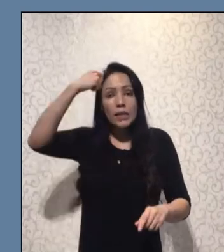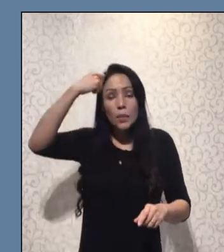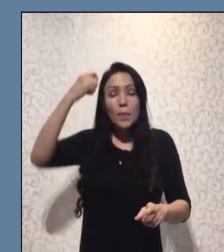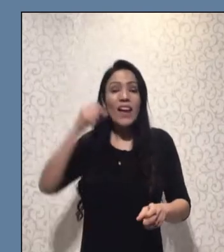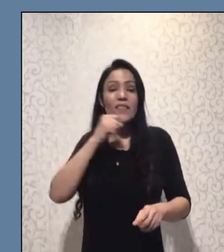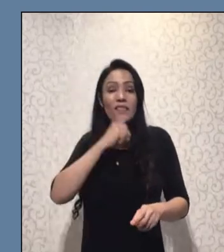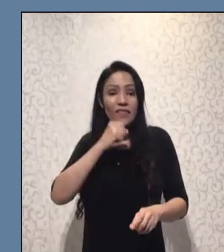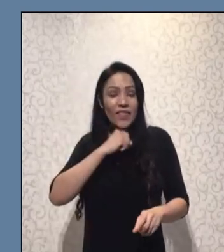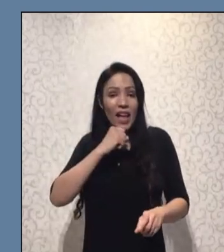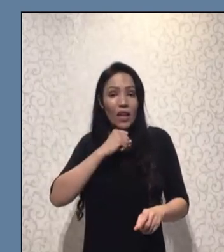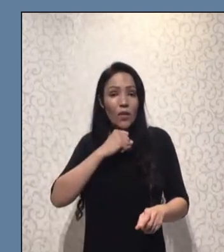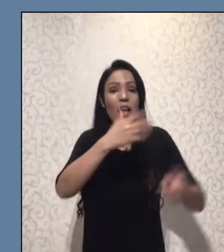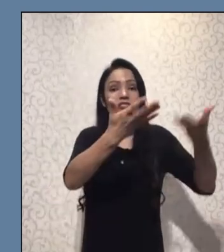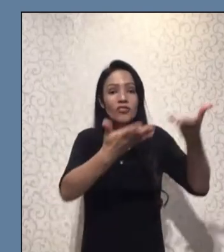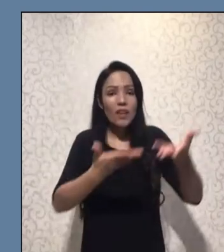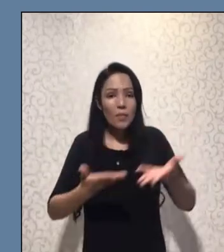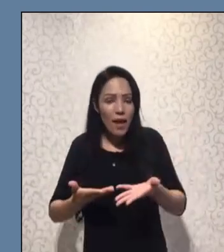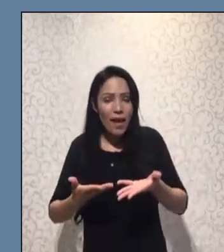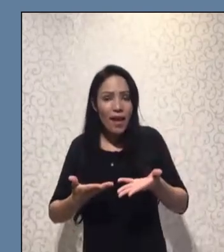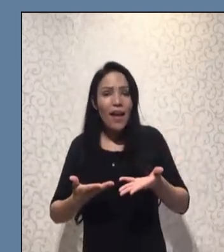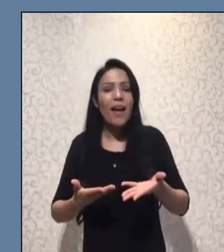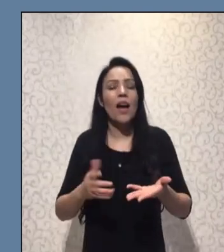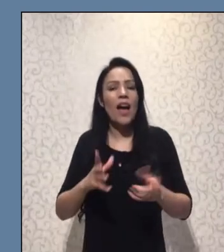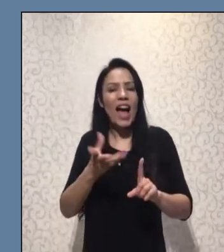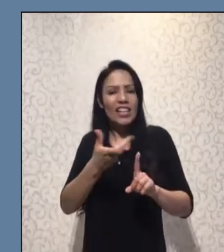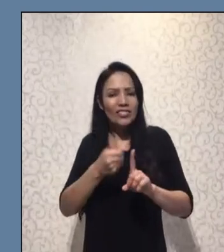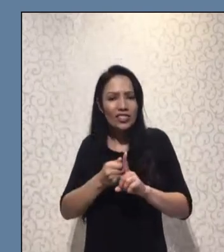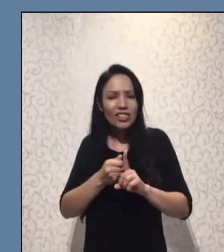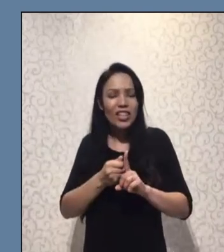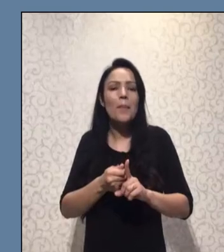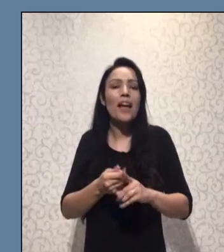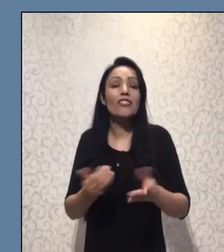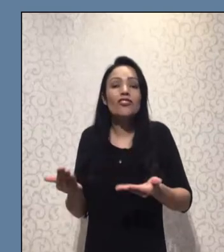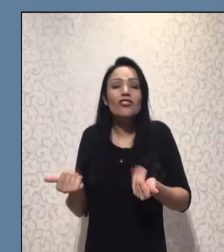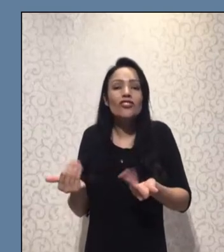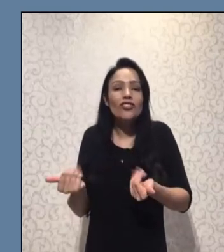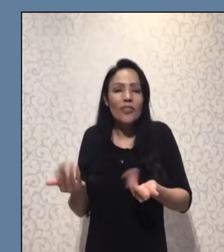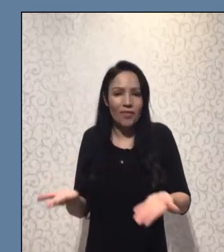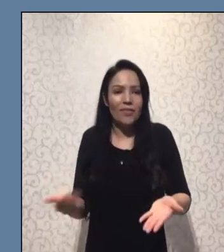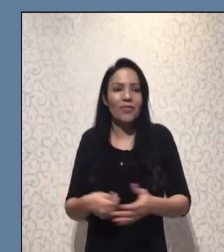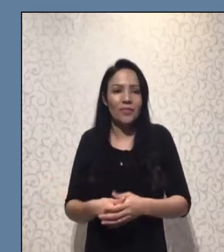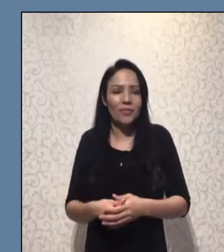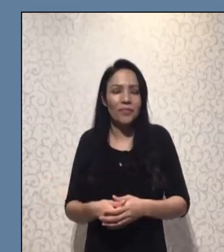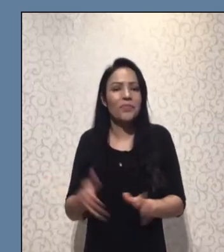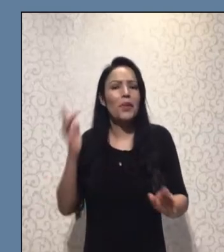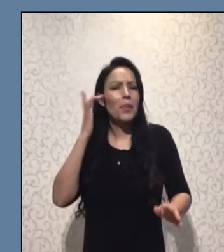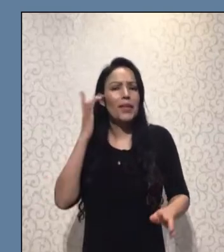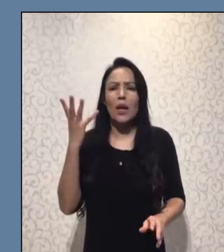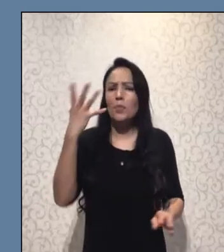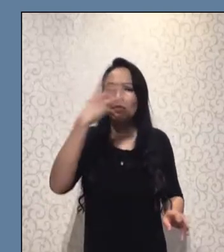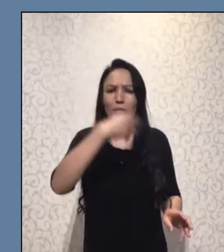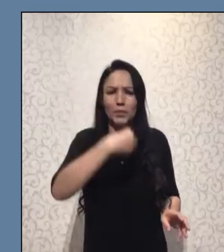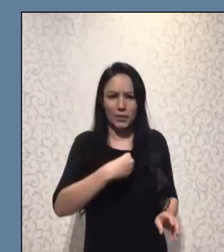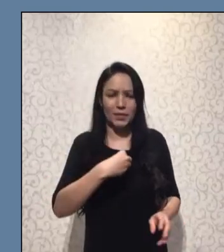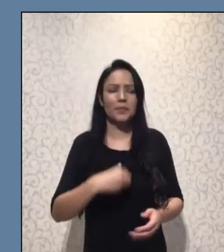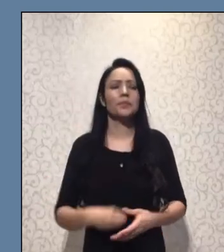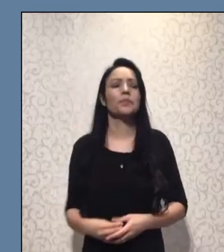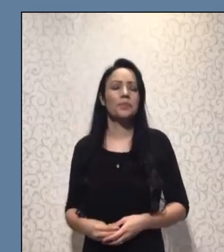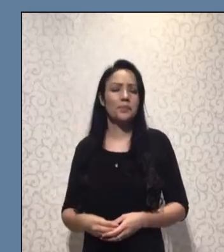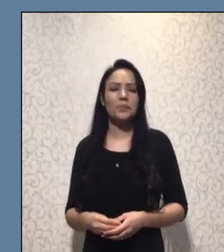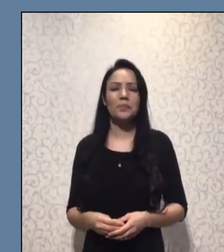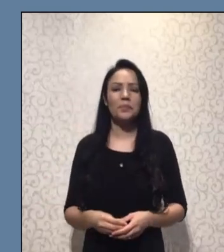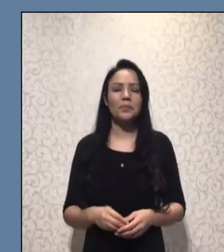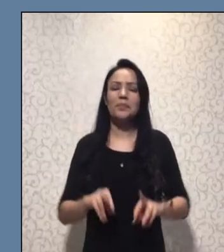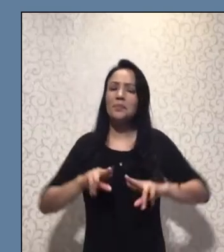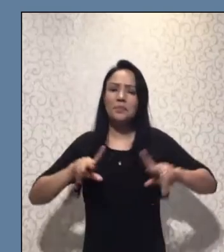mais velhos recebem os artistas negros mais jovens, né? Eu achei linda, e era uma forma generosa,